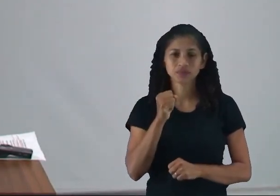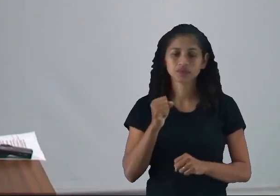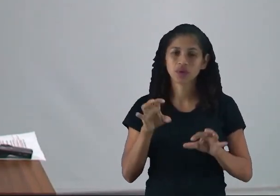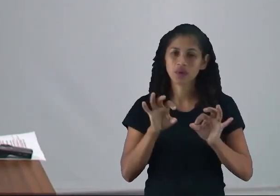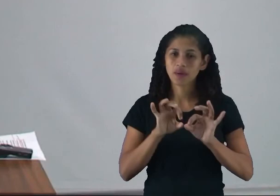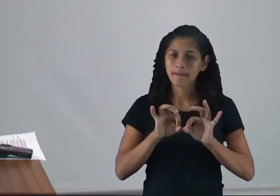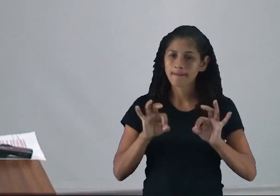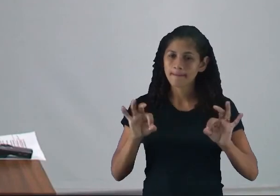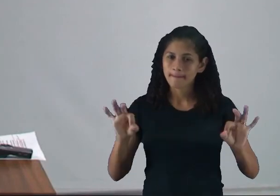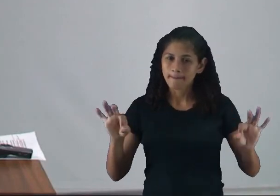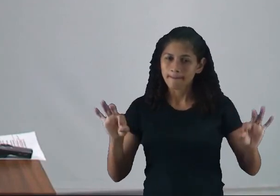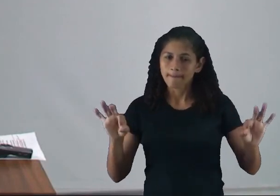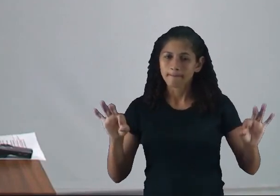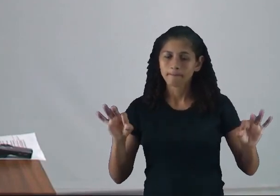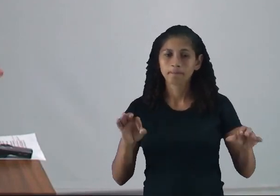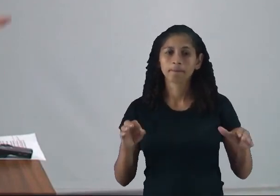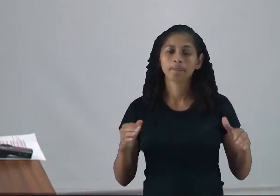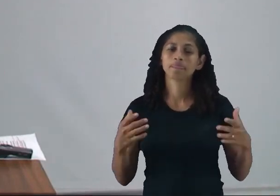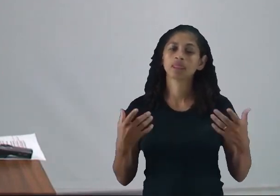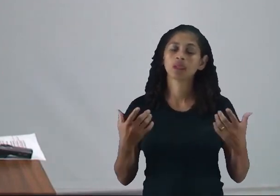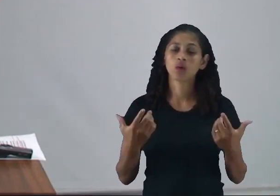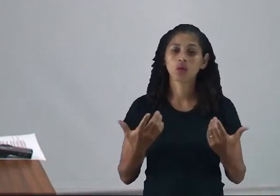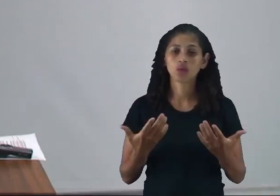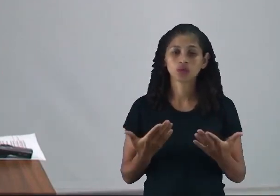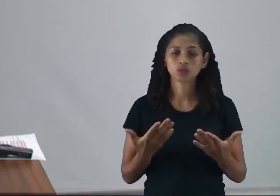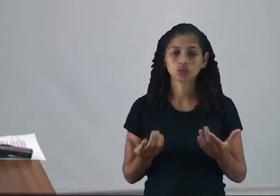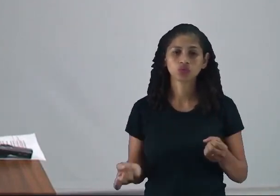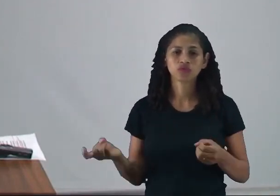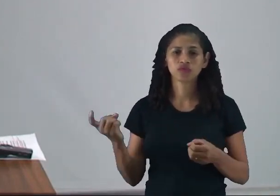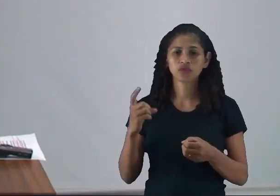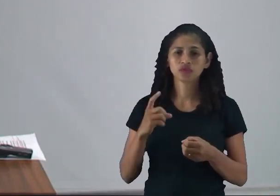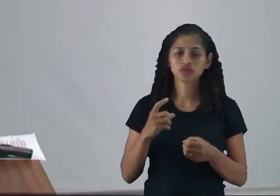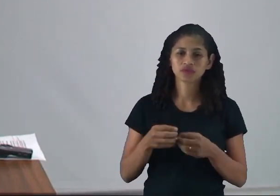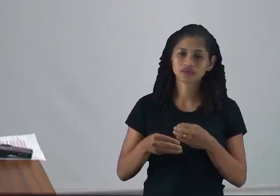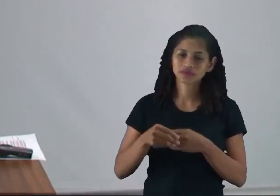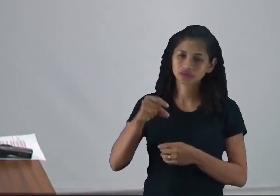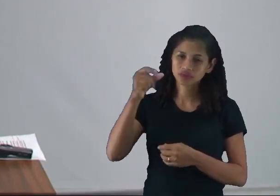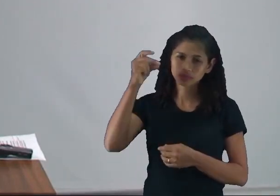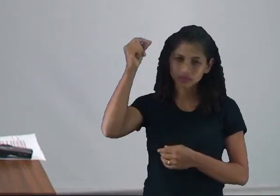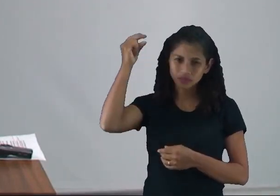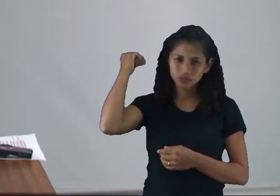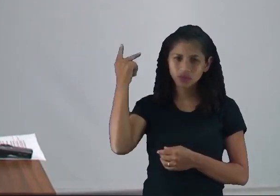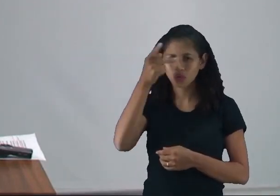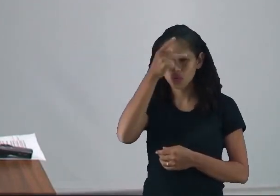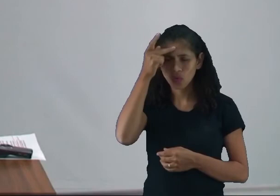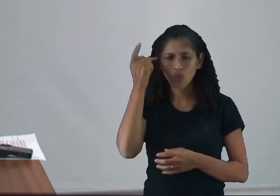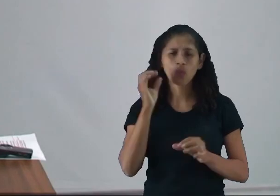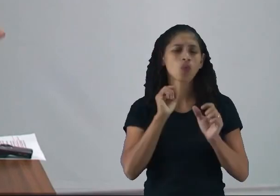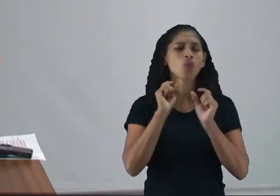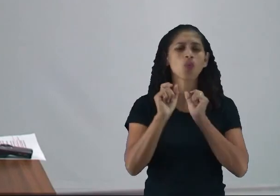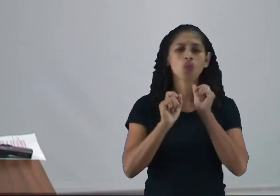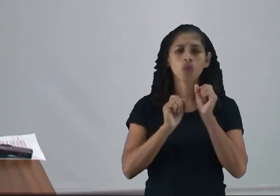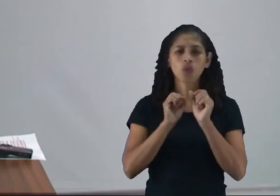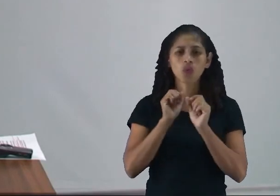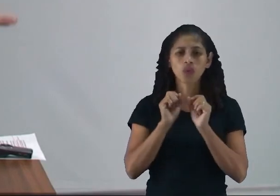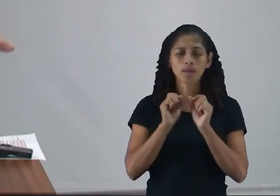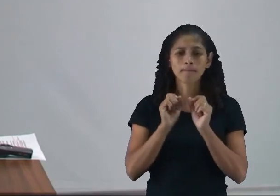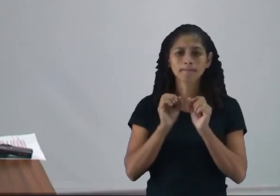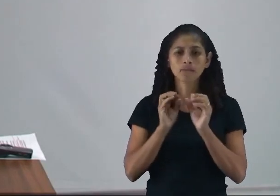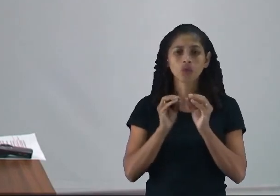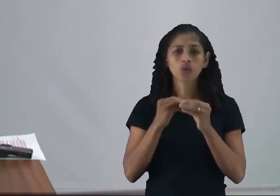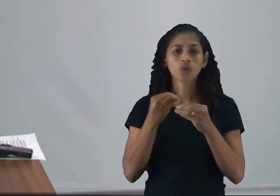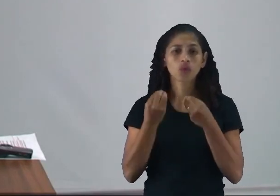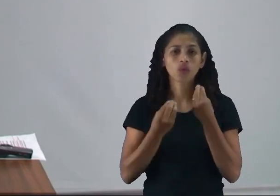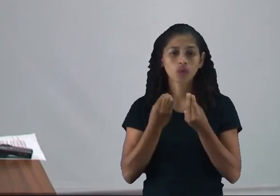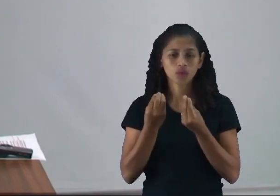medidas de comprimento, onde nós retornamos aí um pouquinho na história, né? Como que os povos antigos faziam para fazer